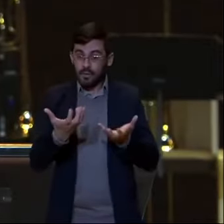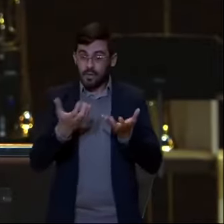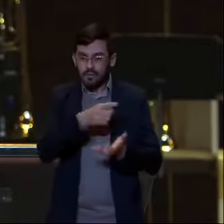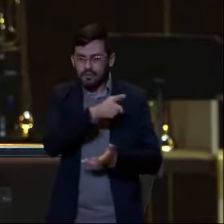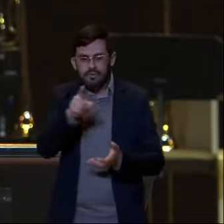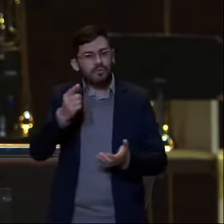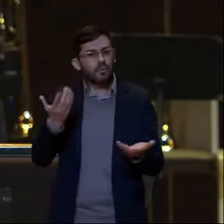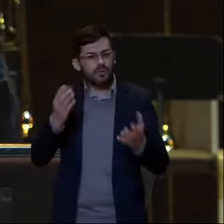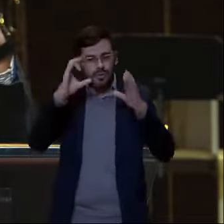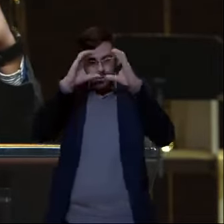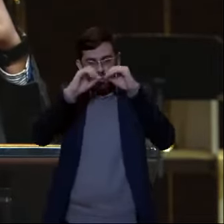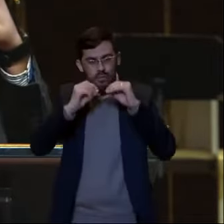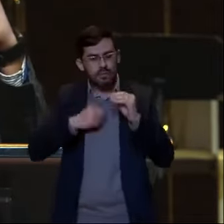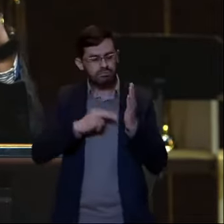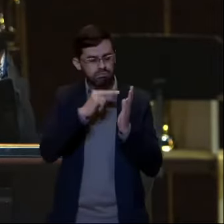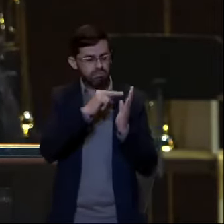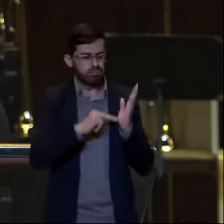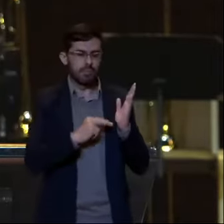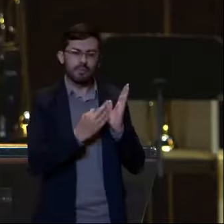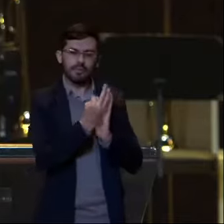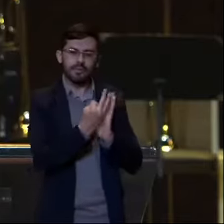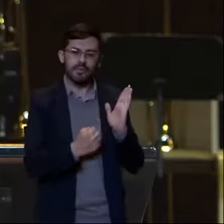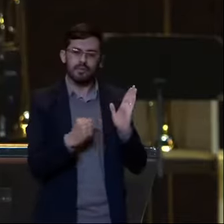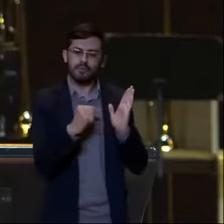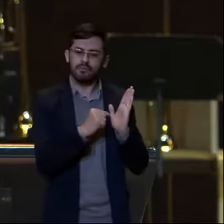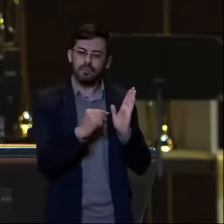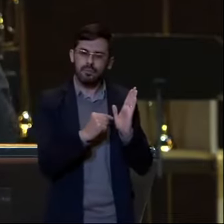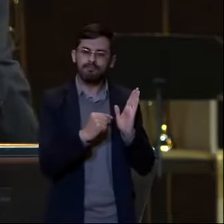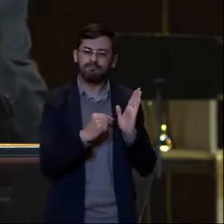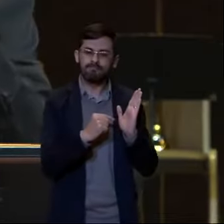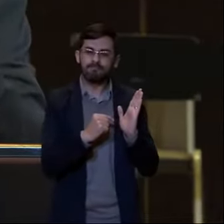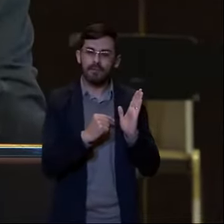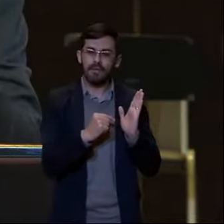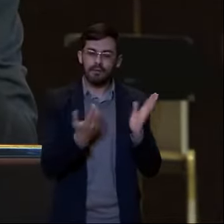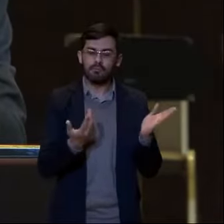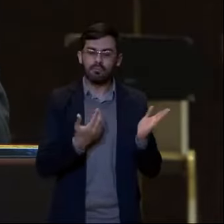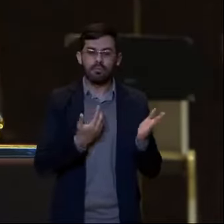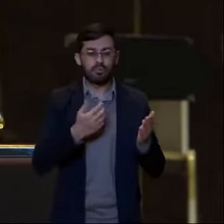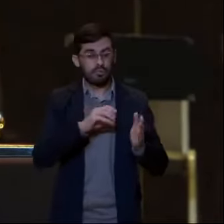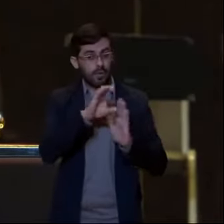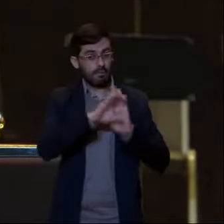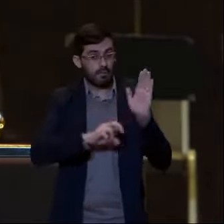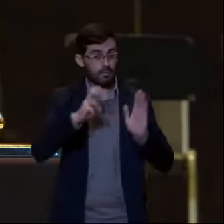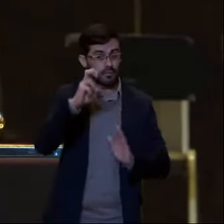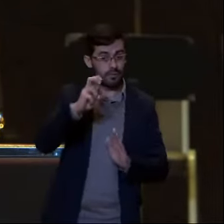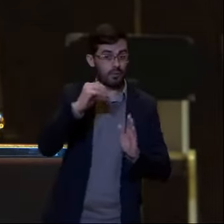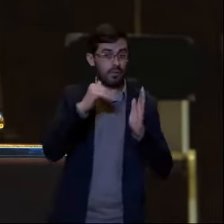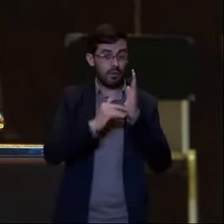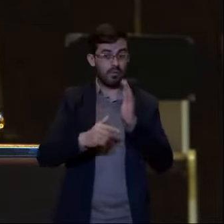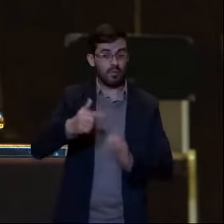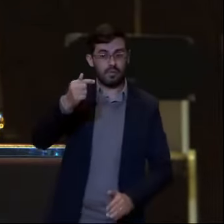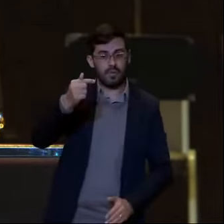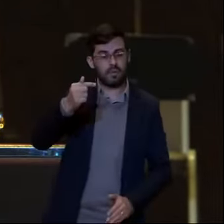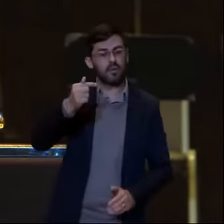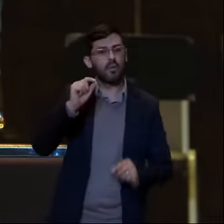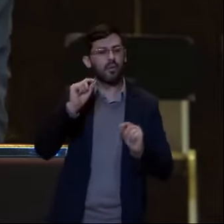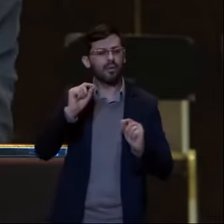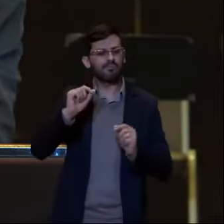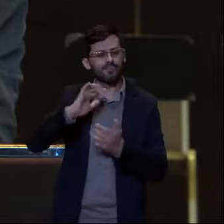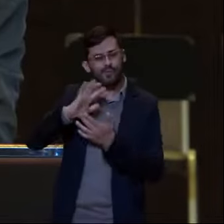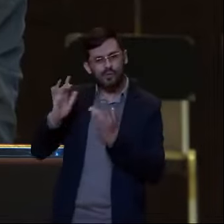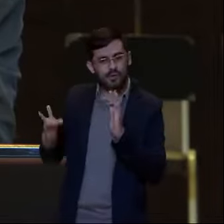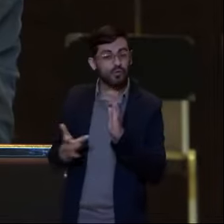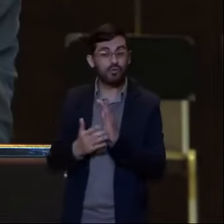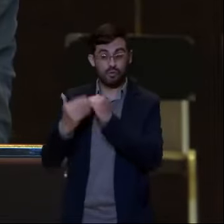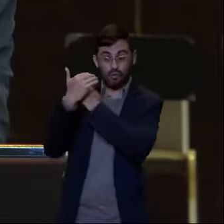é olhar para esse sermão de Jesus, que nós conhecemos como Sermão do Monte, que vai do capítulo 5 ao capítulo 7 e ver que Jesus